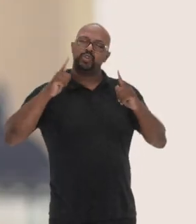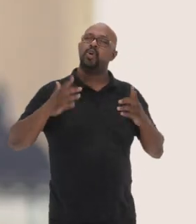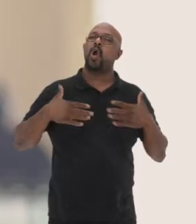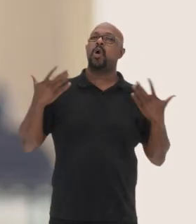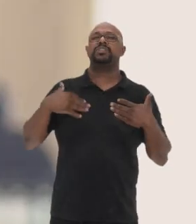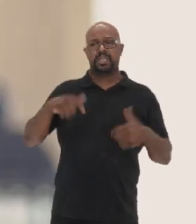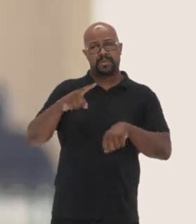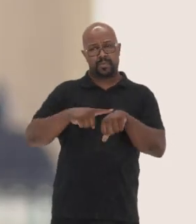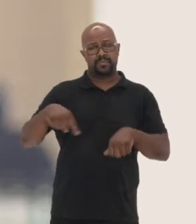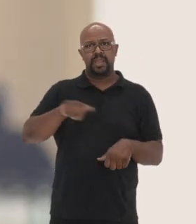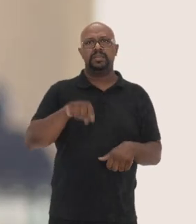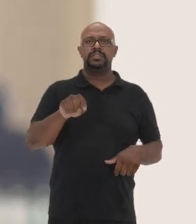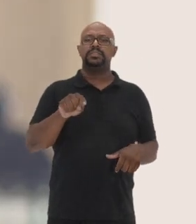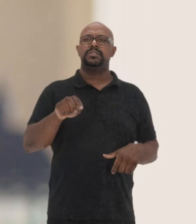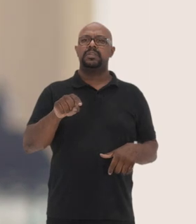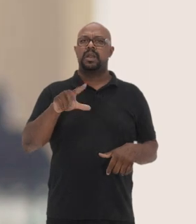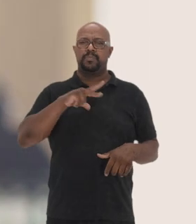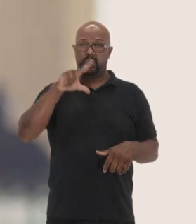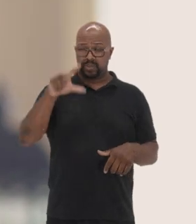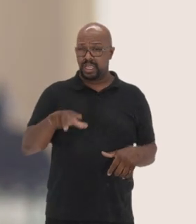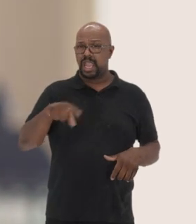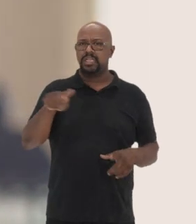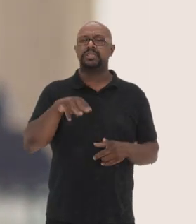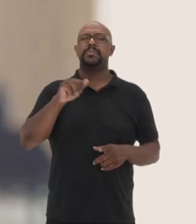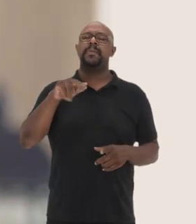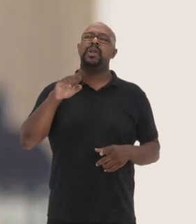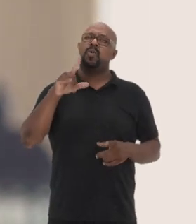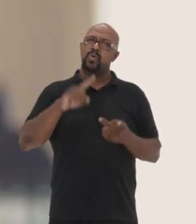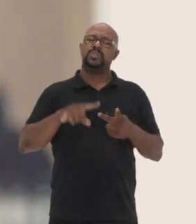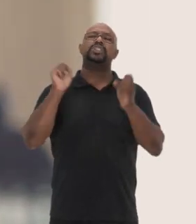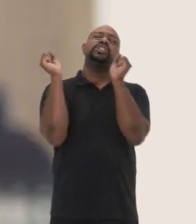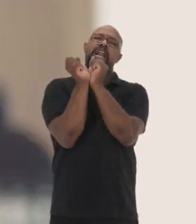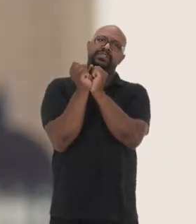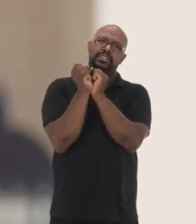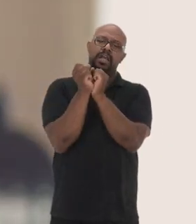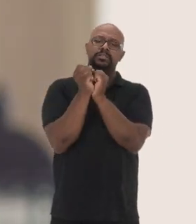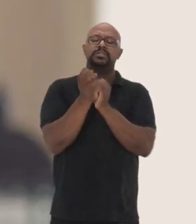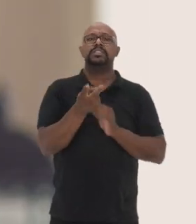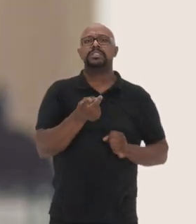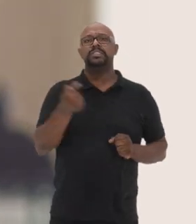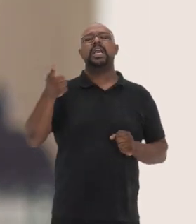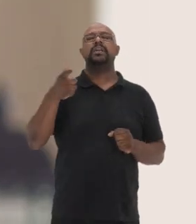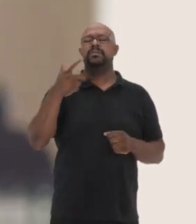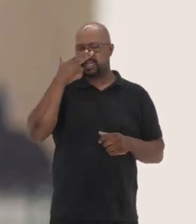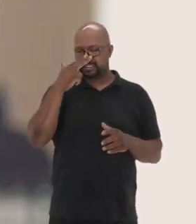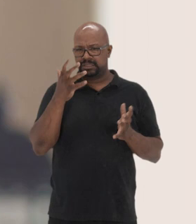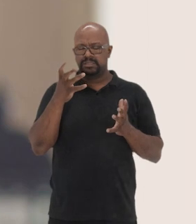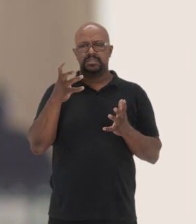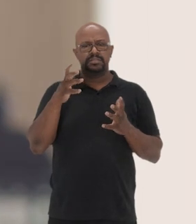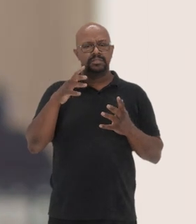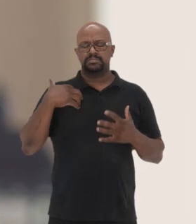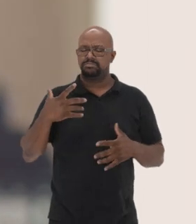eram ocasiões e que a massa dos portugueses os mamelucos e os escravizados saíram da margem social e